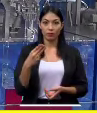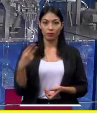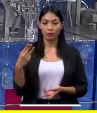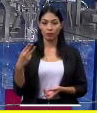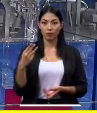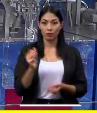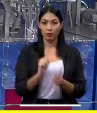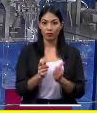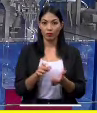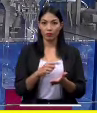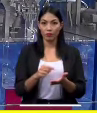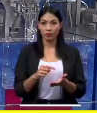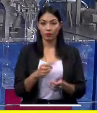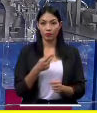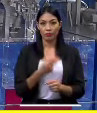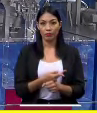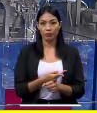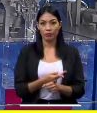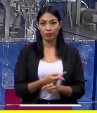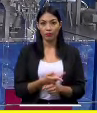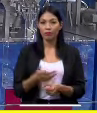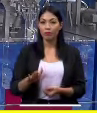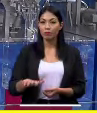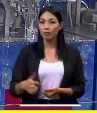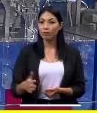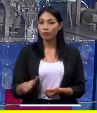da Time Mania, com o prêmio estimado em